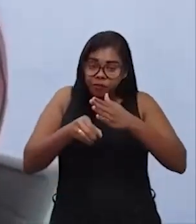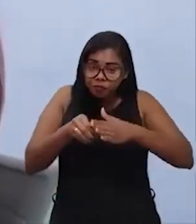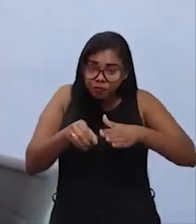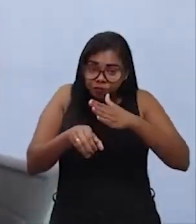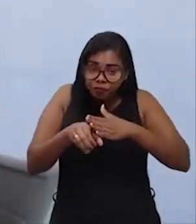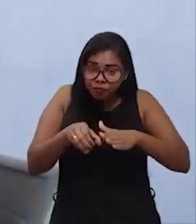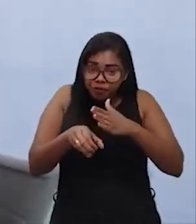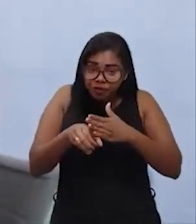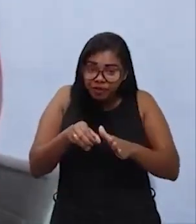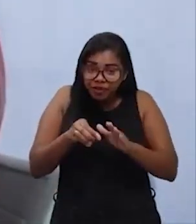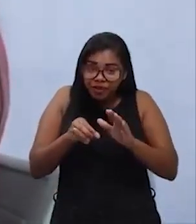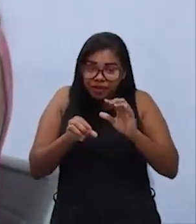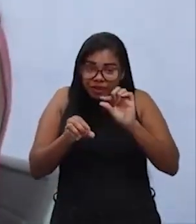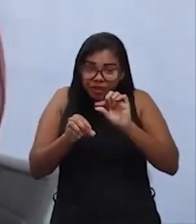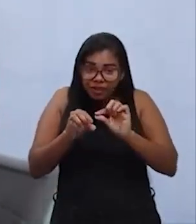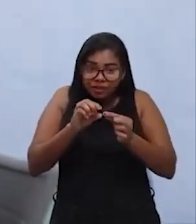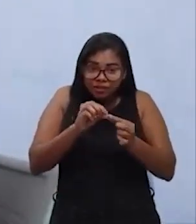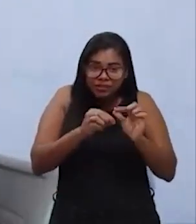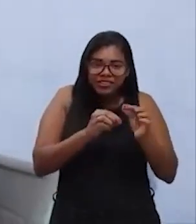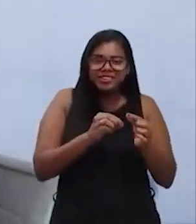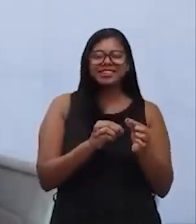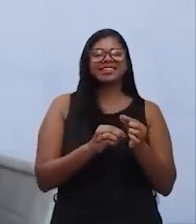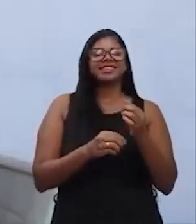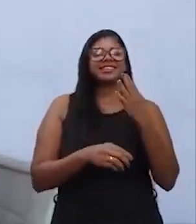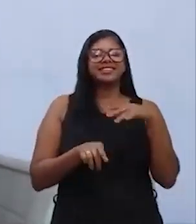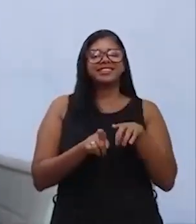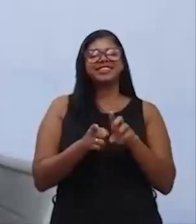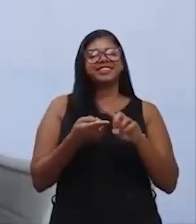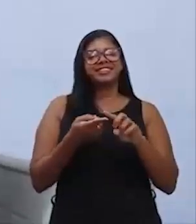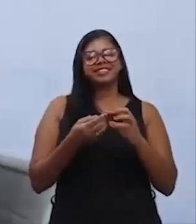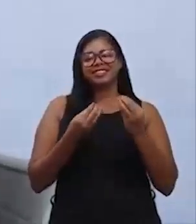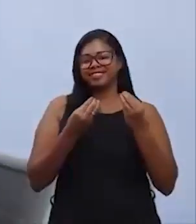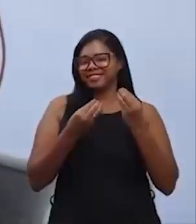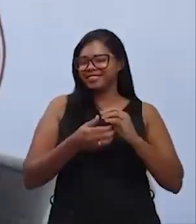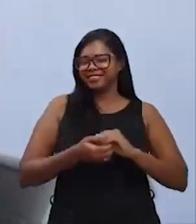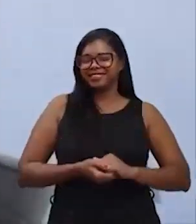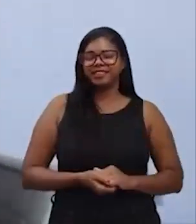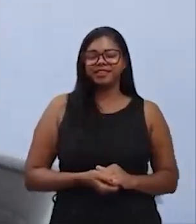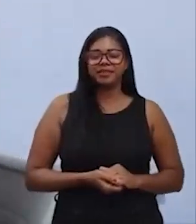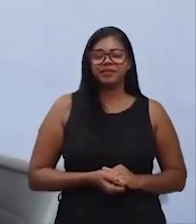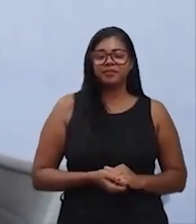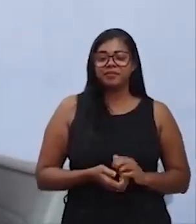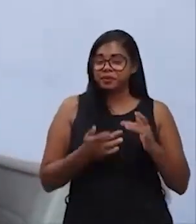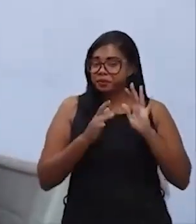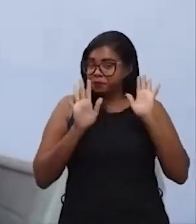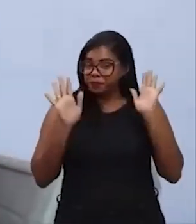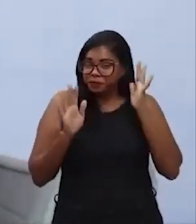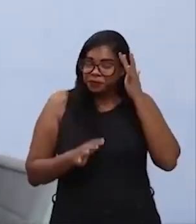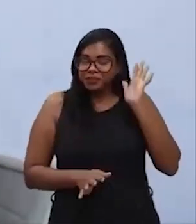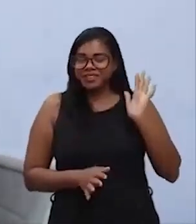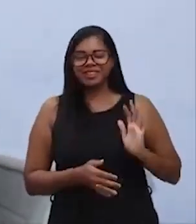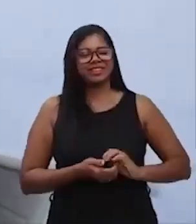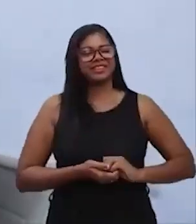o pedaço, eu faço um de encaixar para ficar perfeito. Seria um toque? Quem sabe?